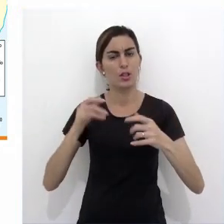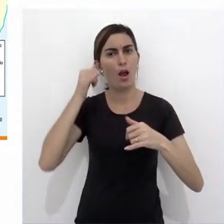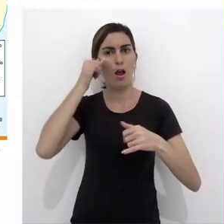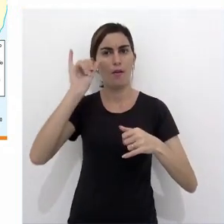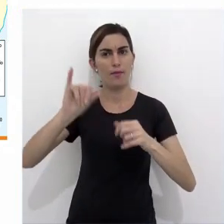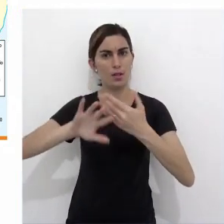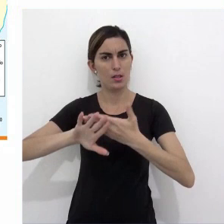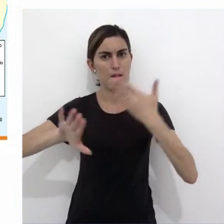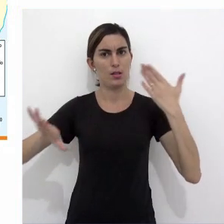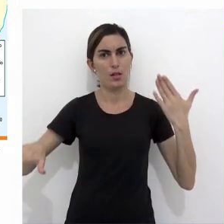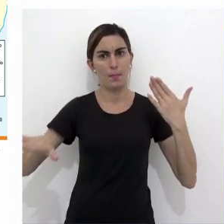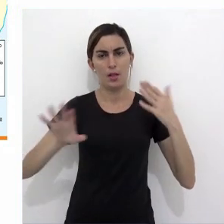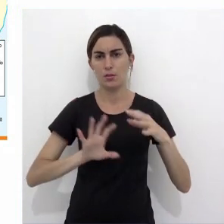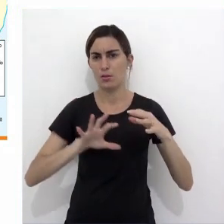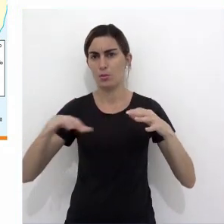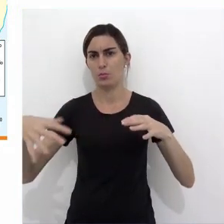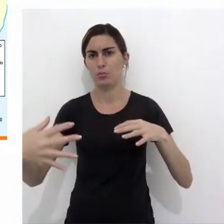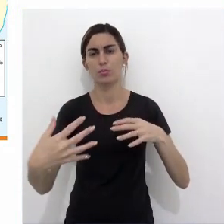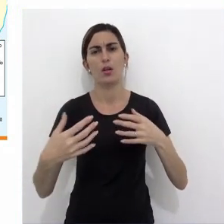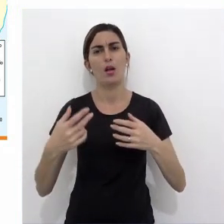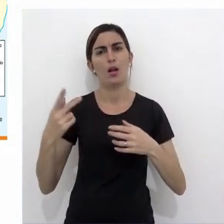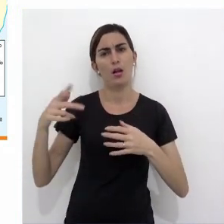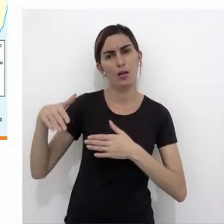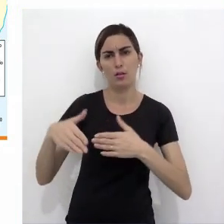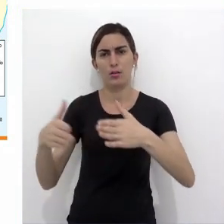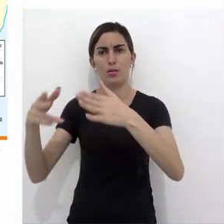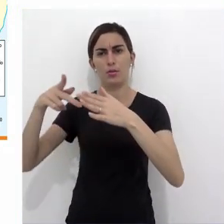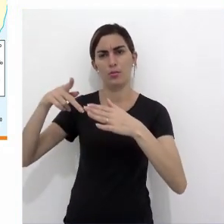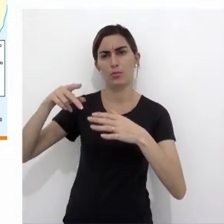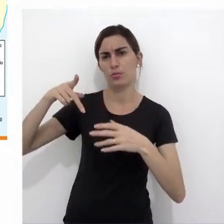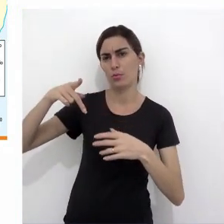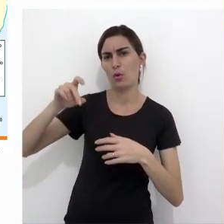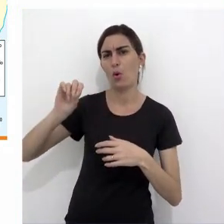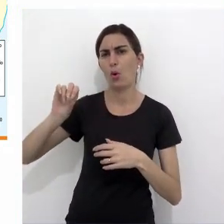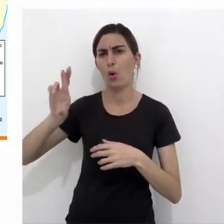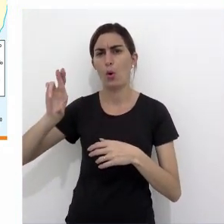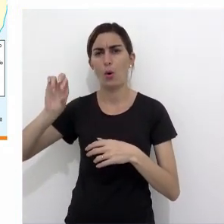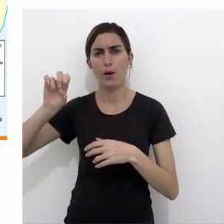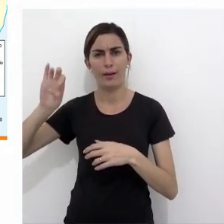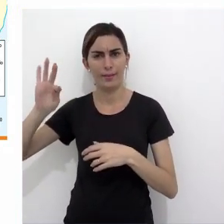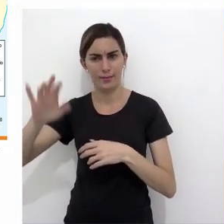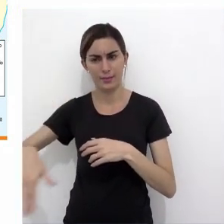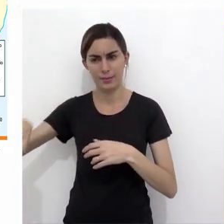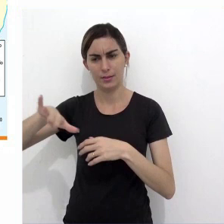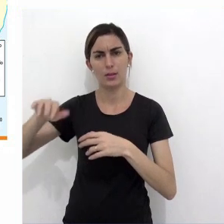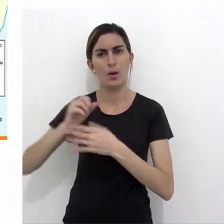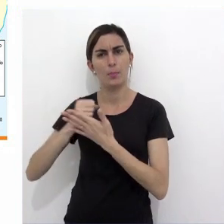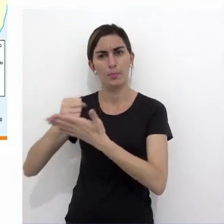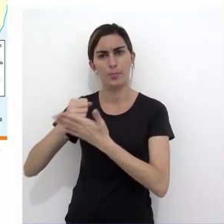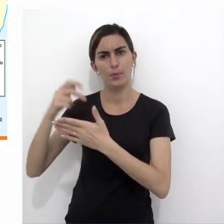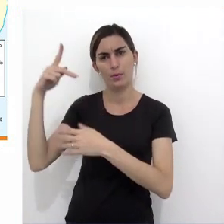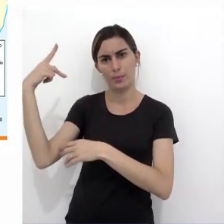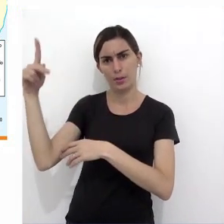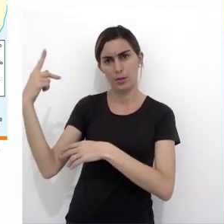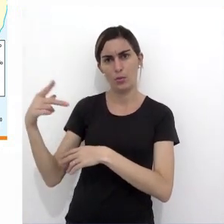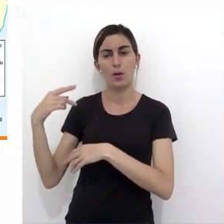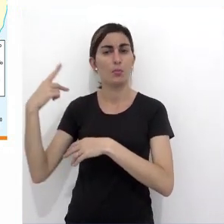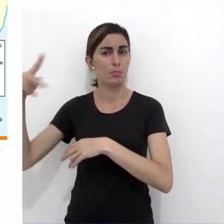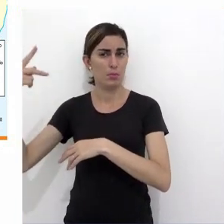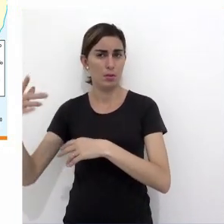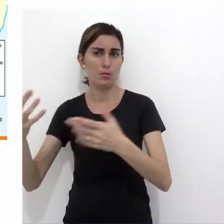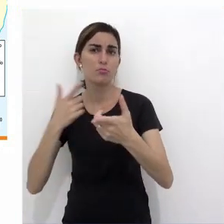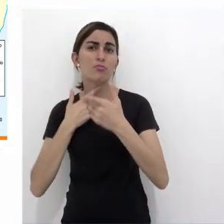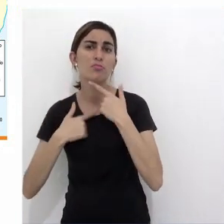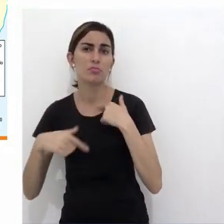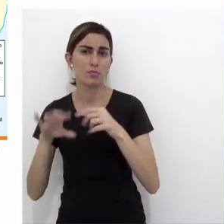das províncias entre rios e correntes com o apoio do Paraguai. O Paraguai, que desejava tornar-se